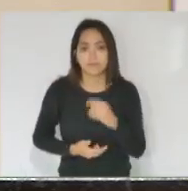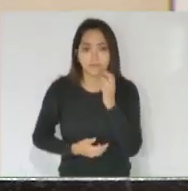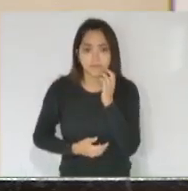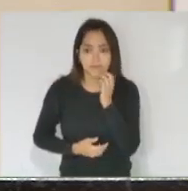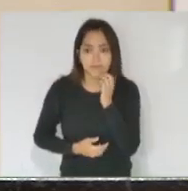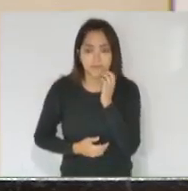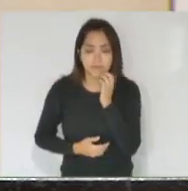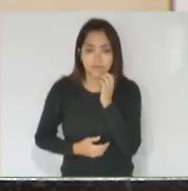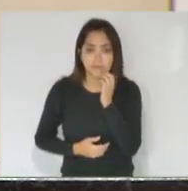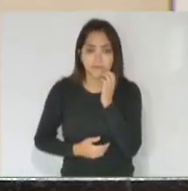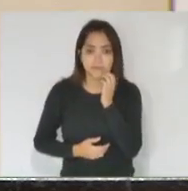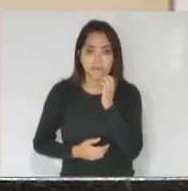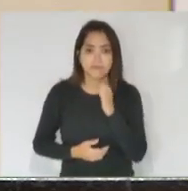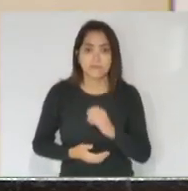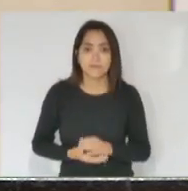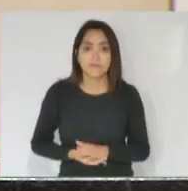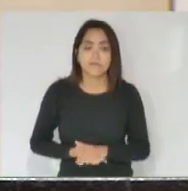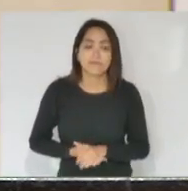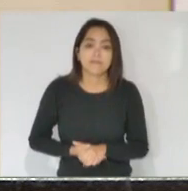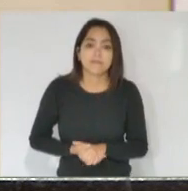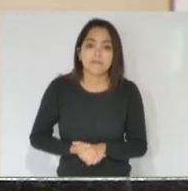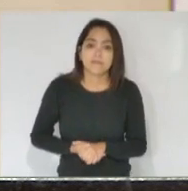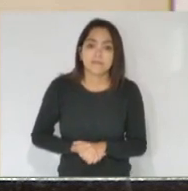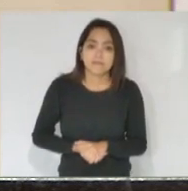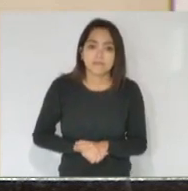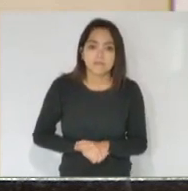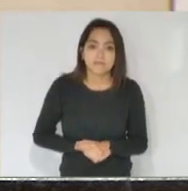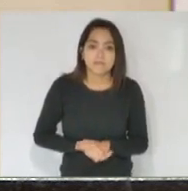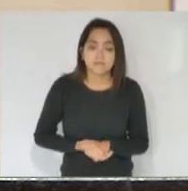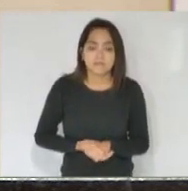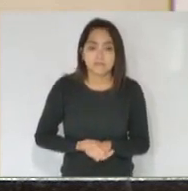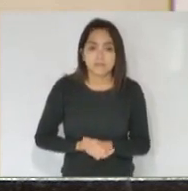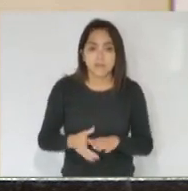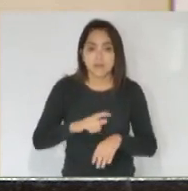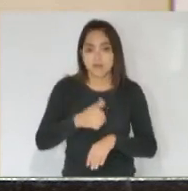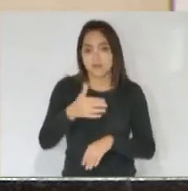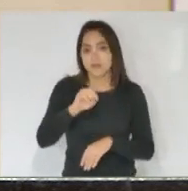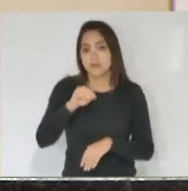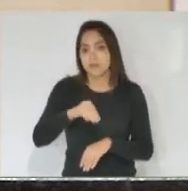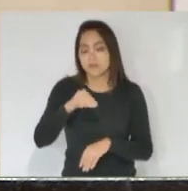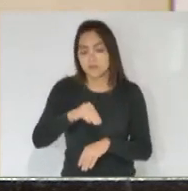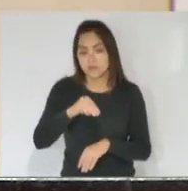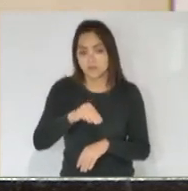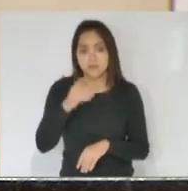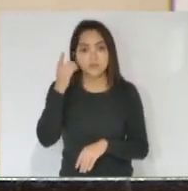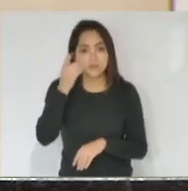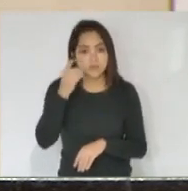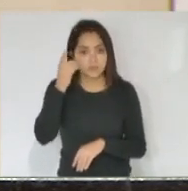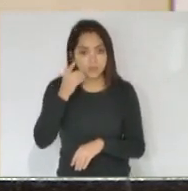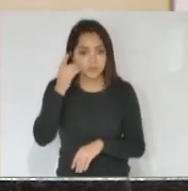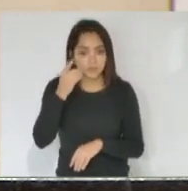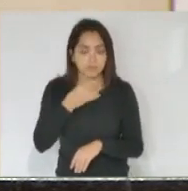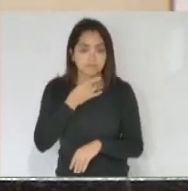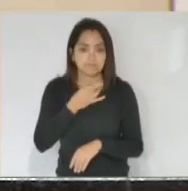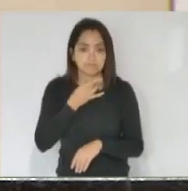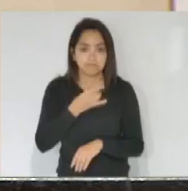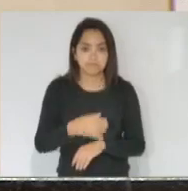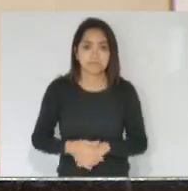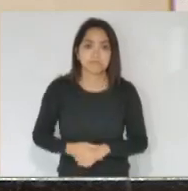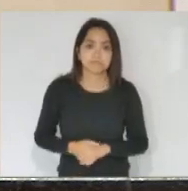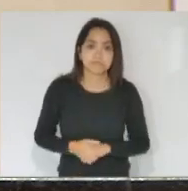ao deputado Moacir Sopels. Passo a palavra, pelo prazo de até 10 minutos, ao deputado Valdir Cobalcini.